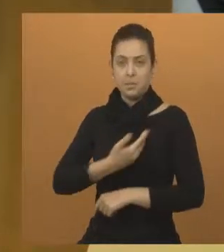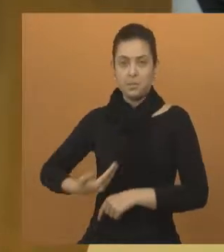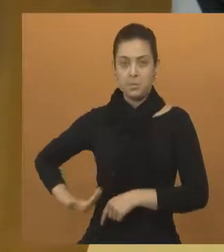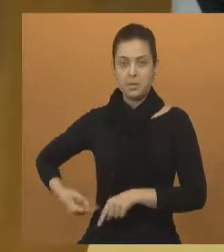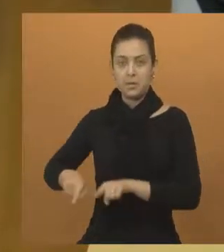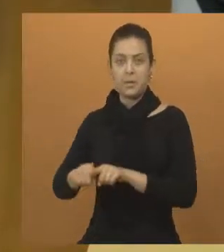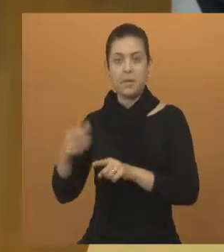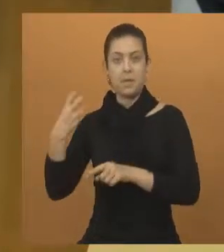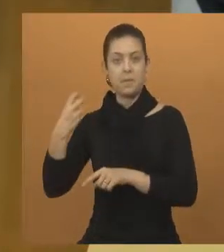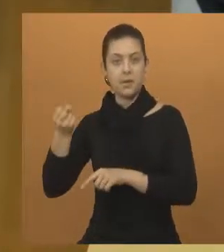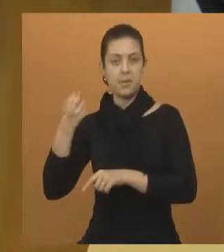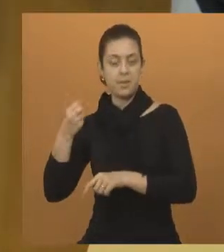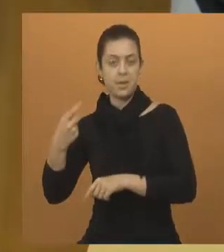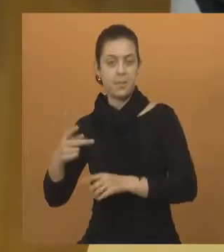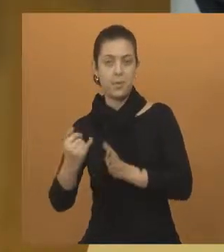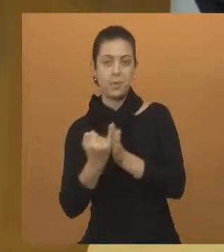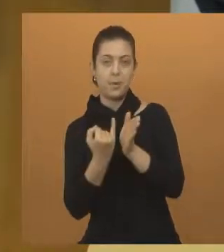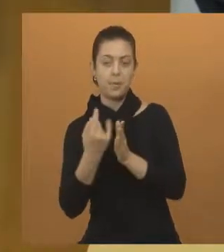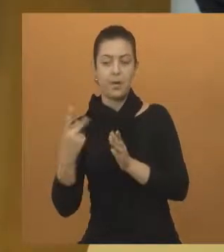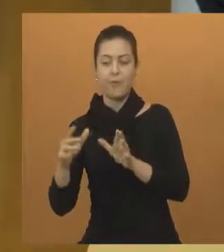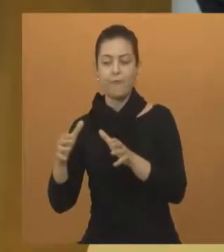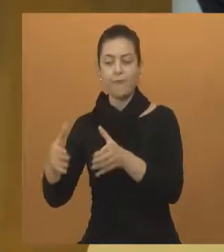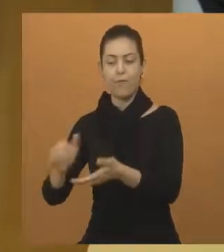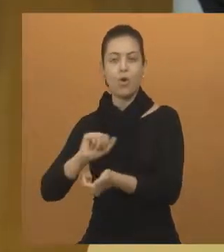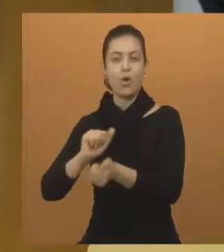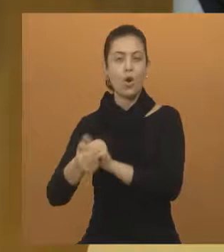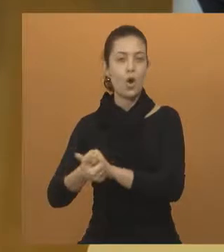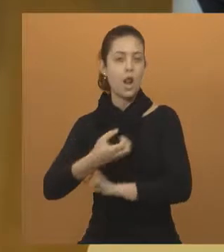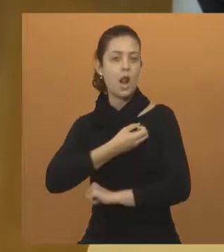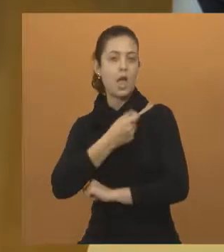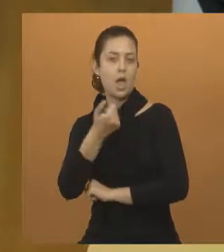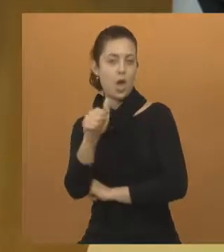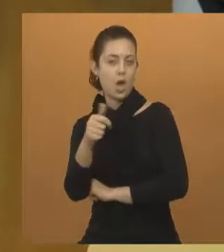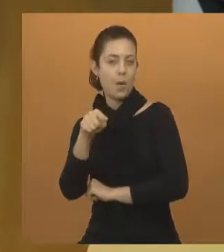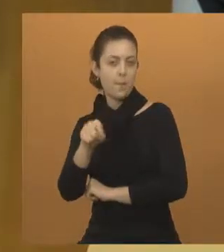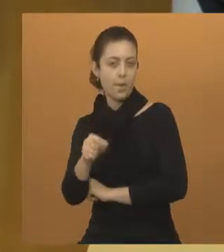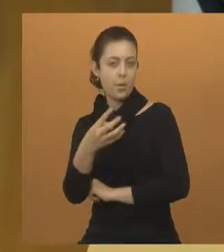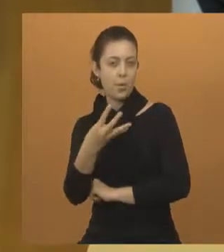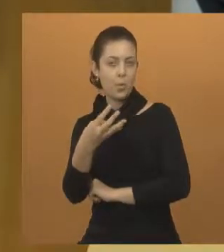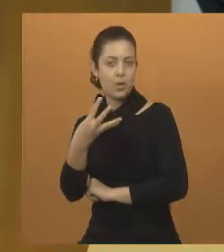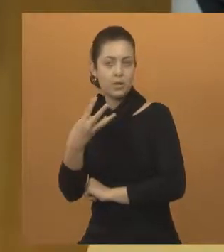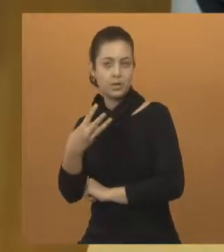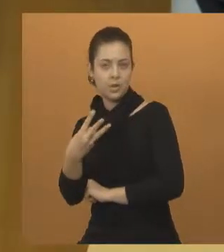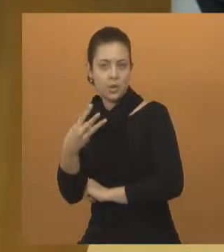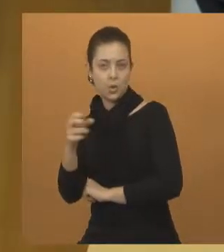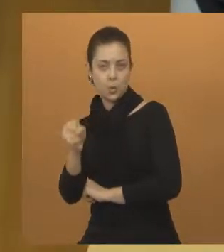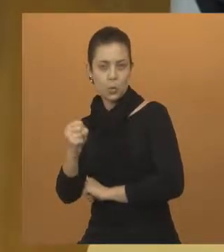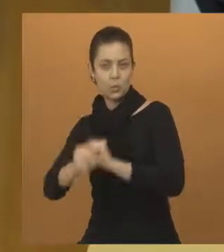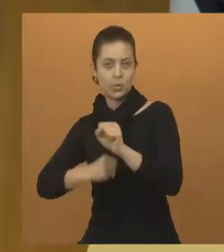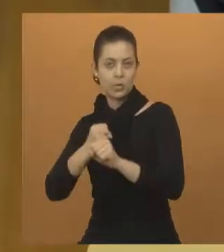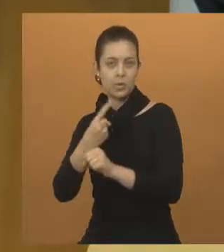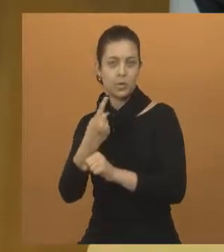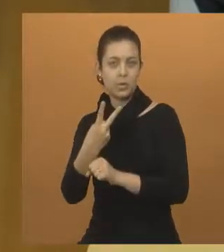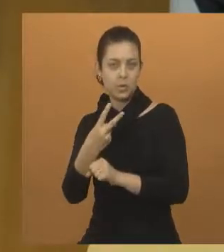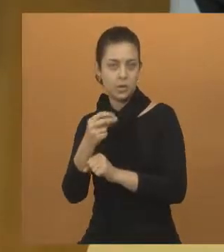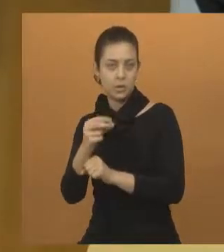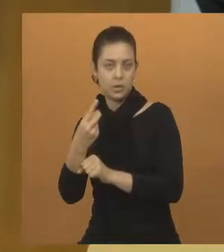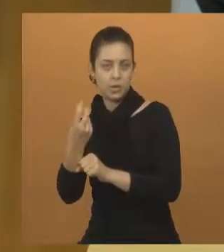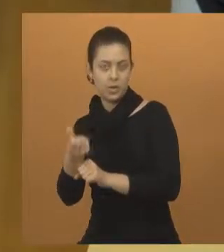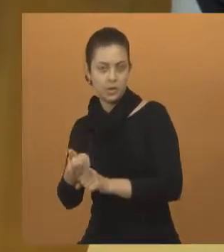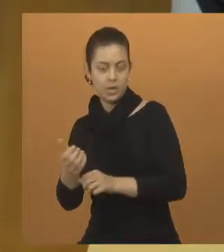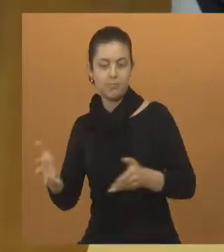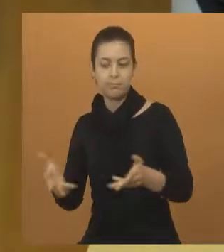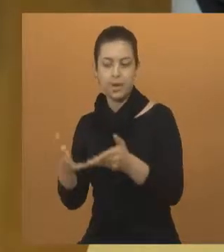benefícios tributários para o esporte através da Lei nº 11.438, de 2016, Lei